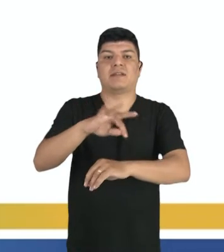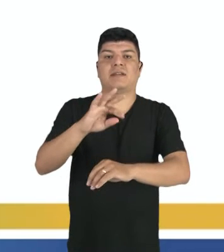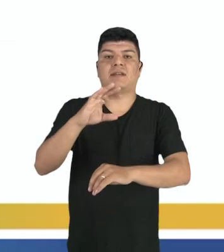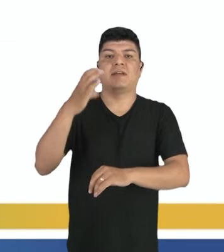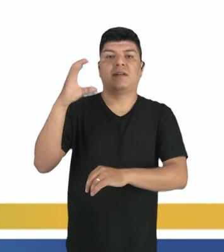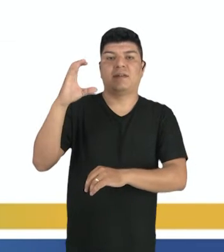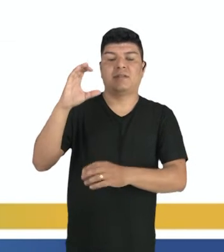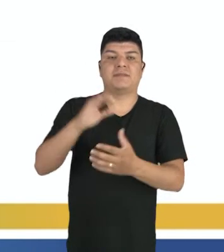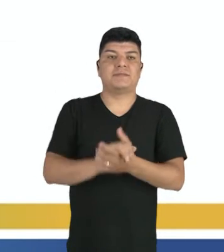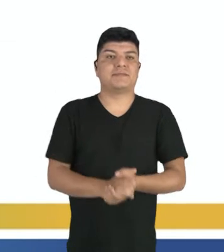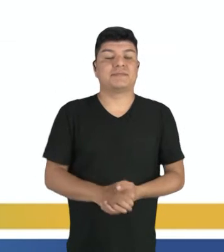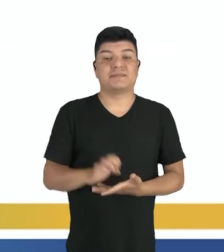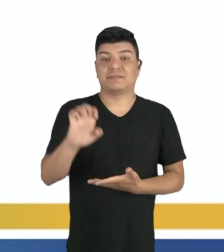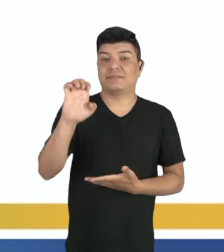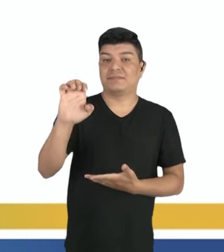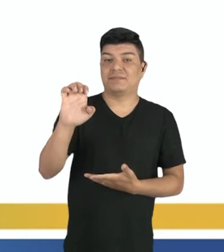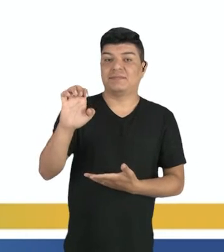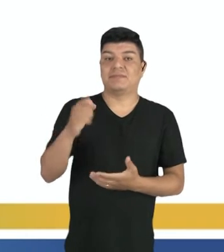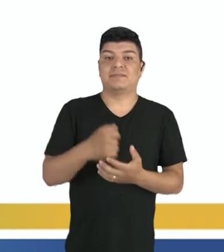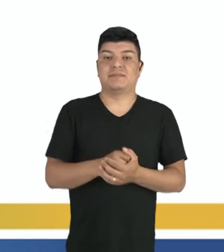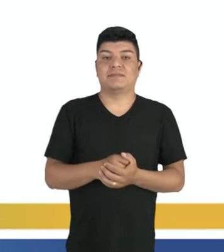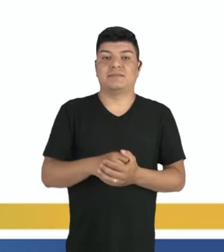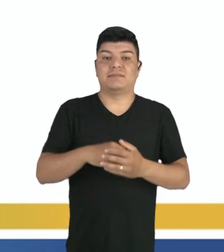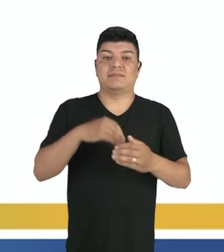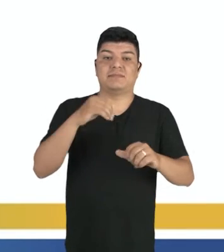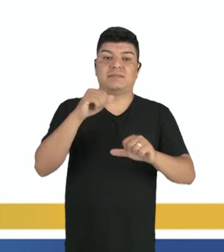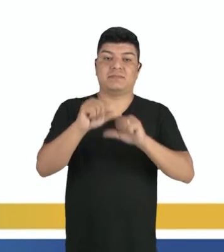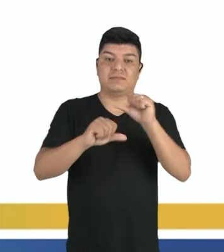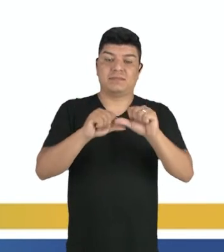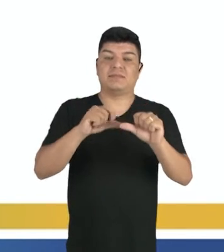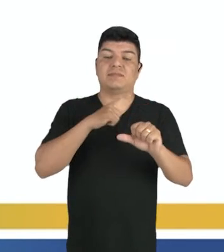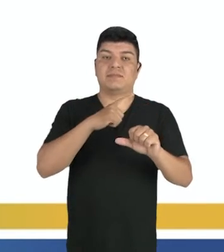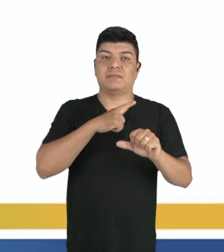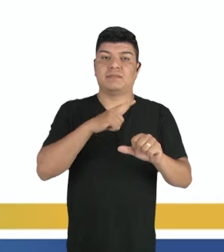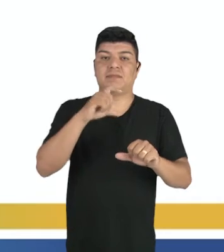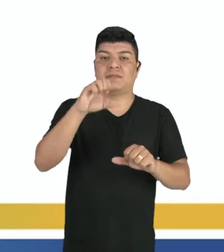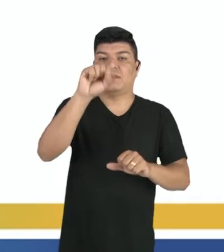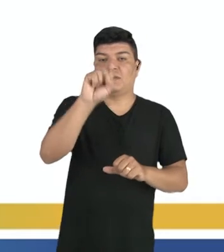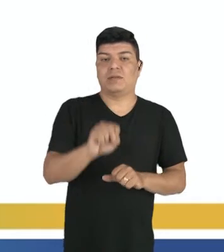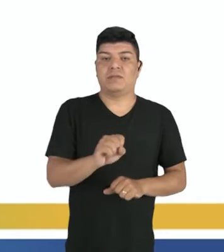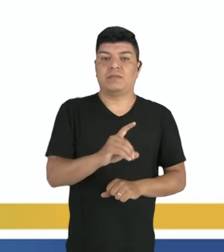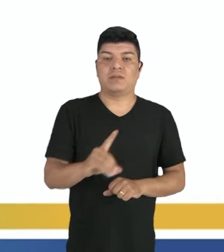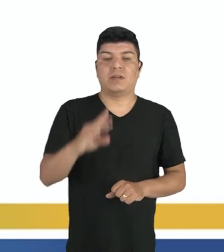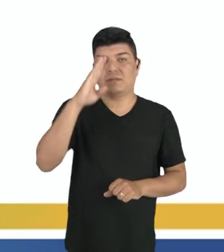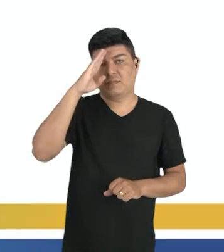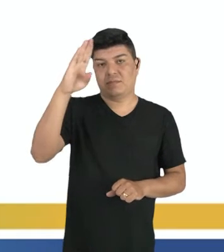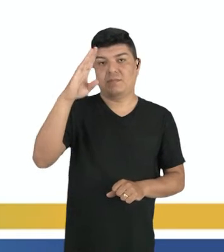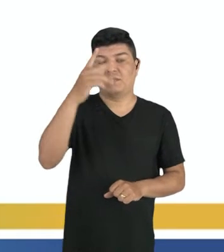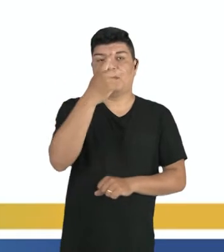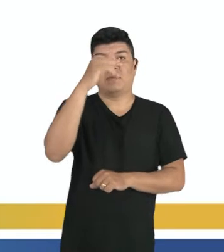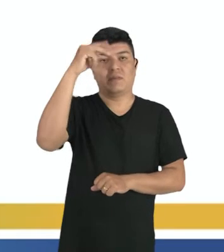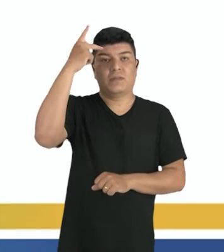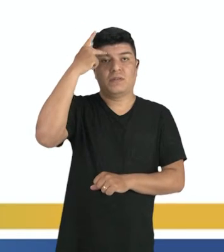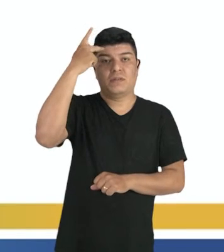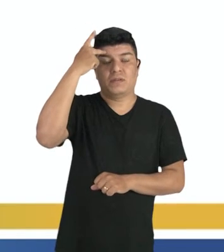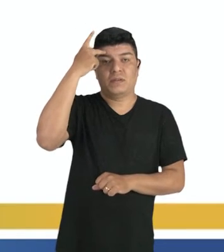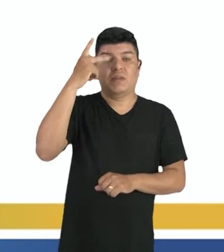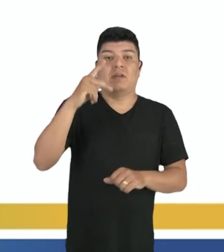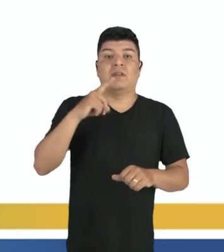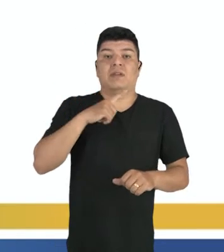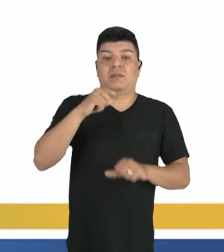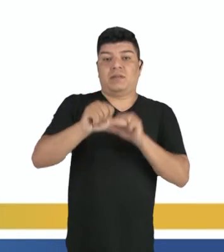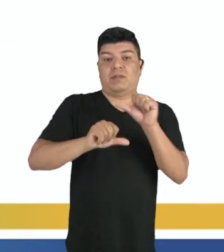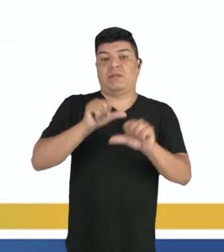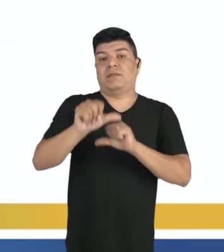técnico-científico. Letra E. Com a desconcentração industrial, o sudeste brasileiro, principalmente São Paulo, passou por